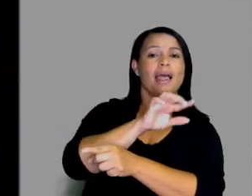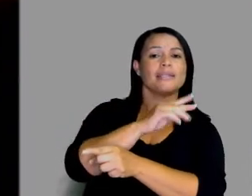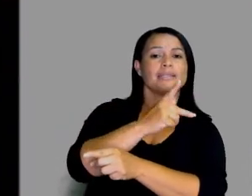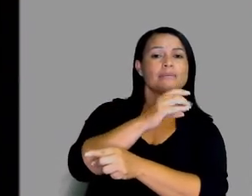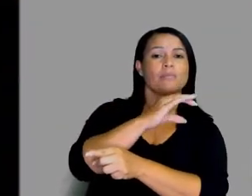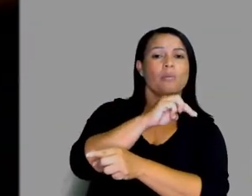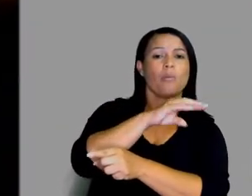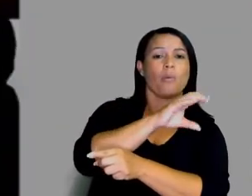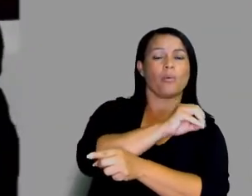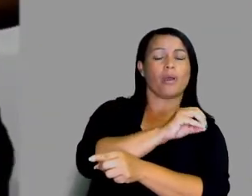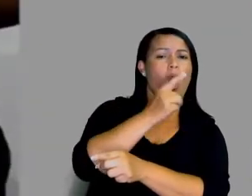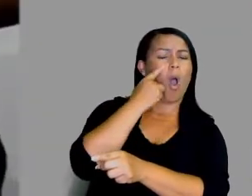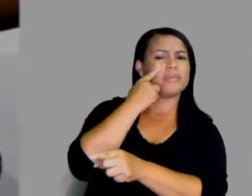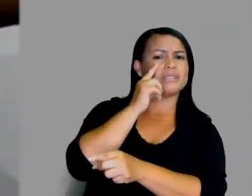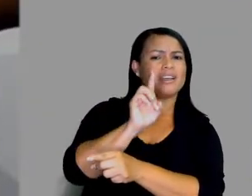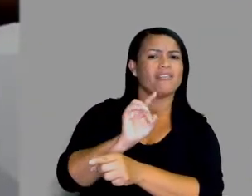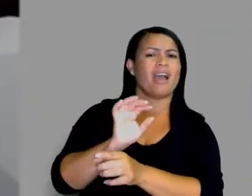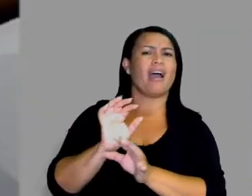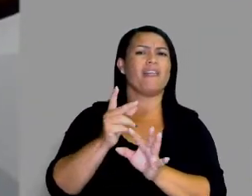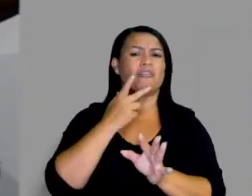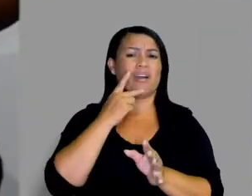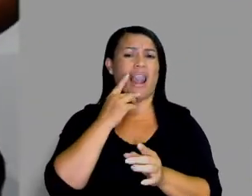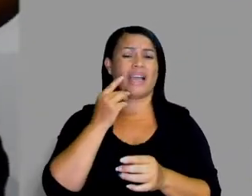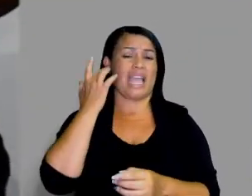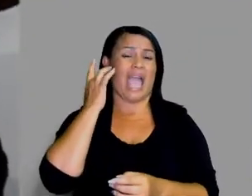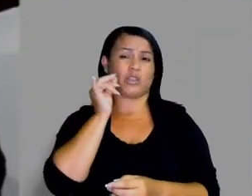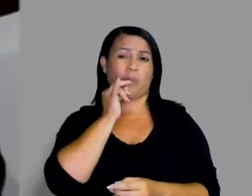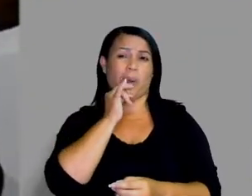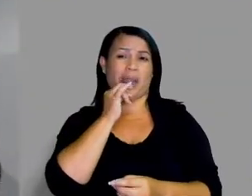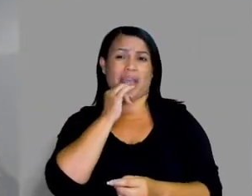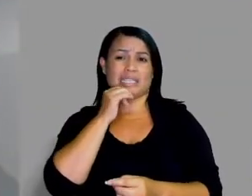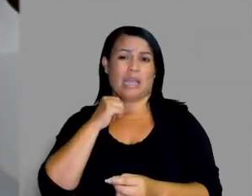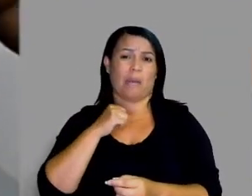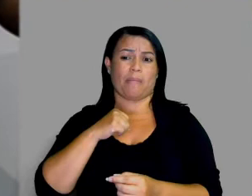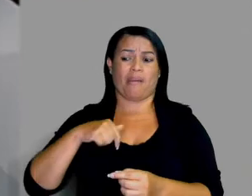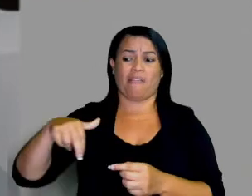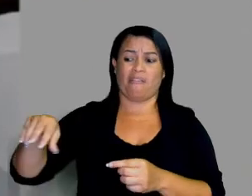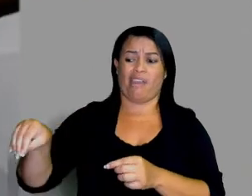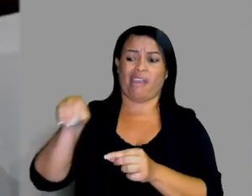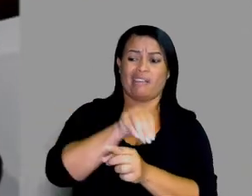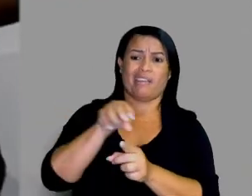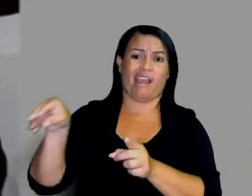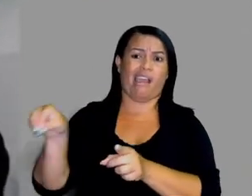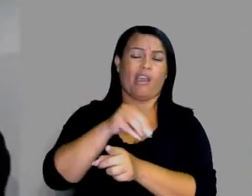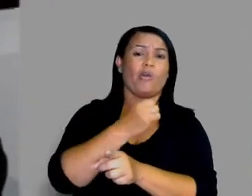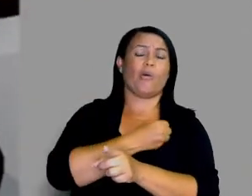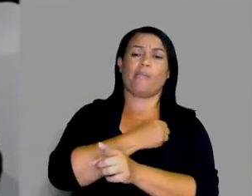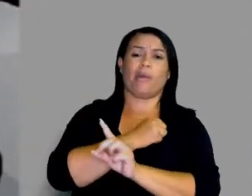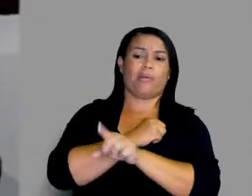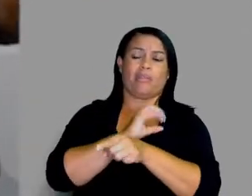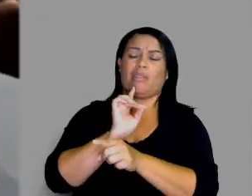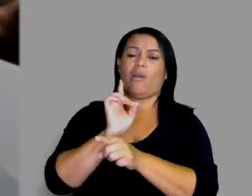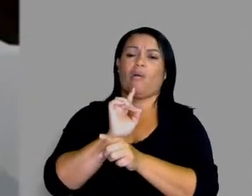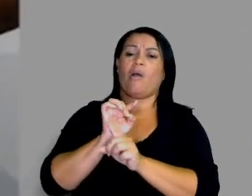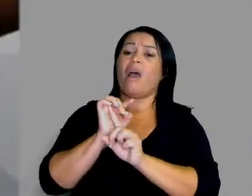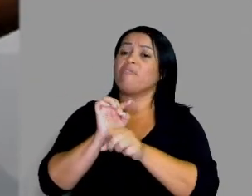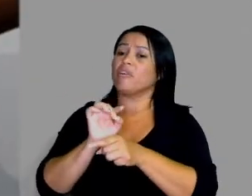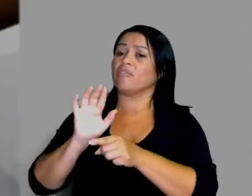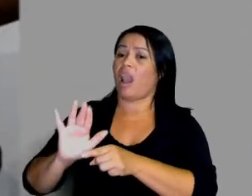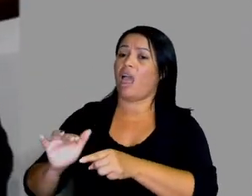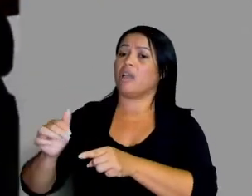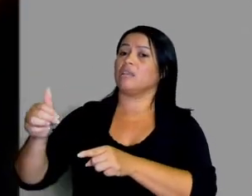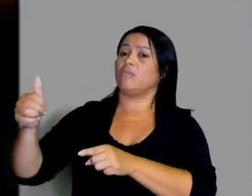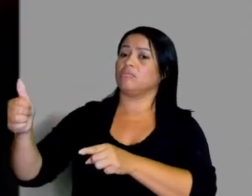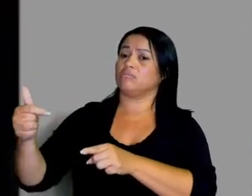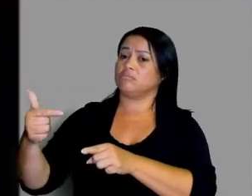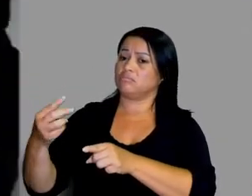E vamos deixar dessa historinha de que vai correr uma casa ou vai correr o número, que não vai correr nada. Ok, minha